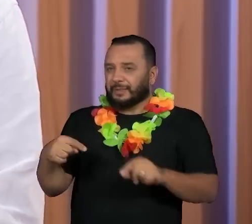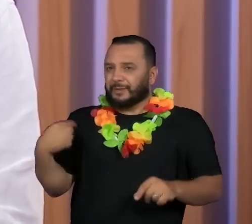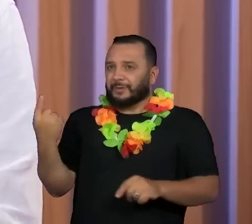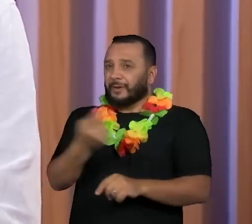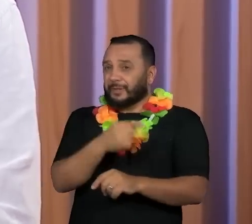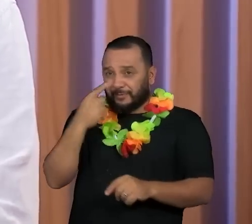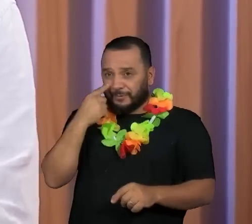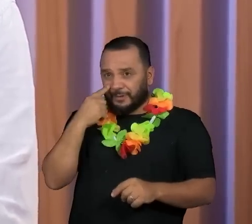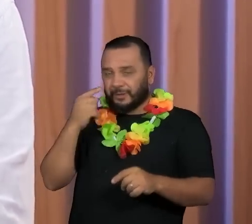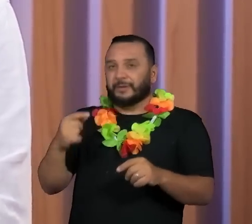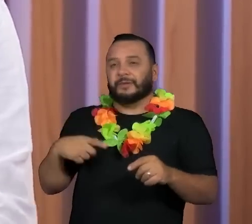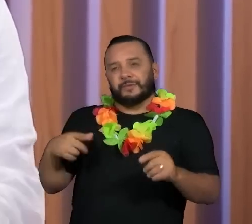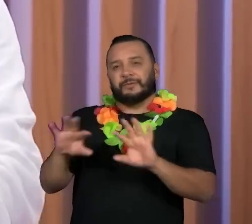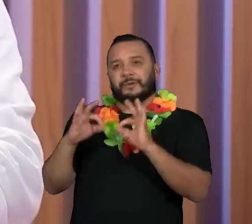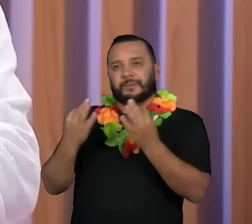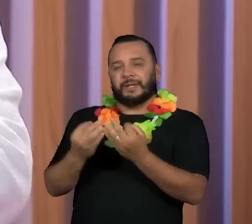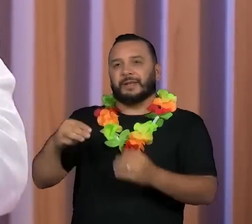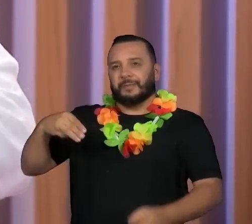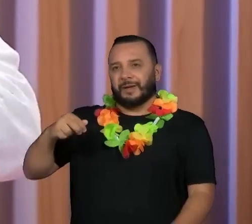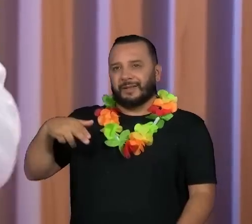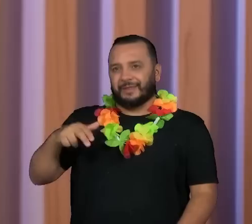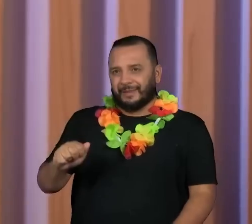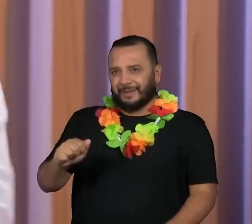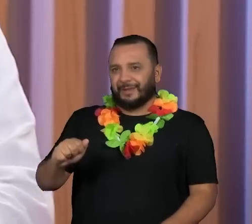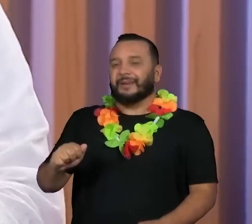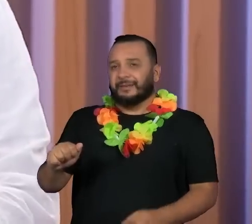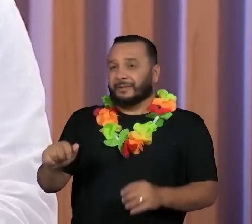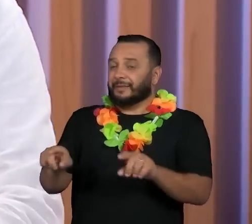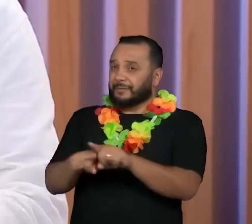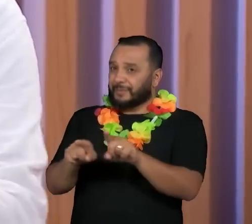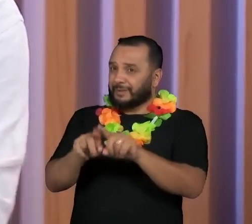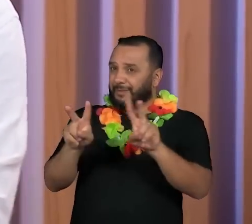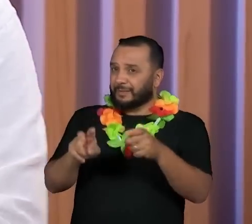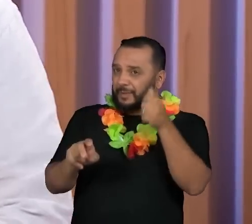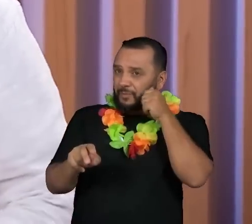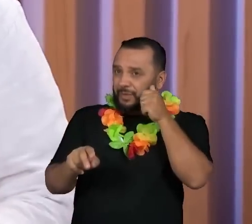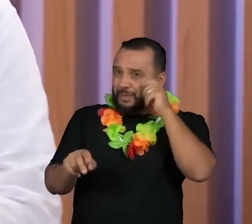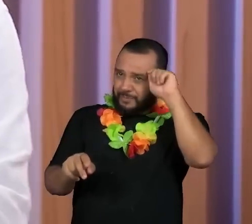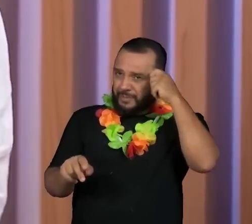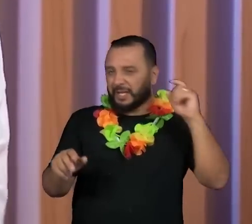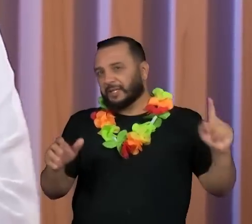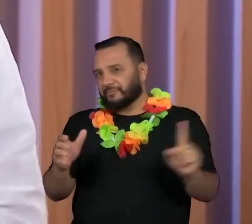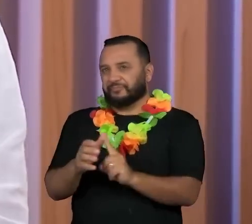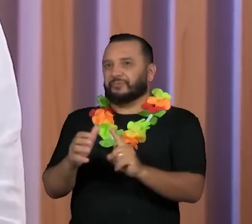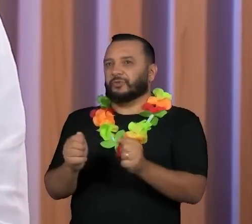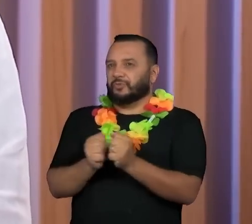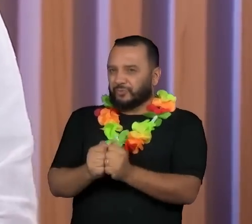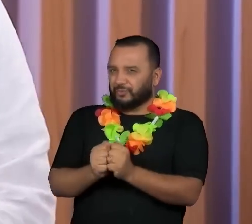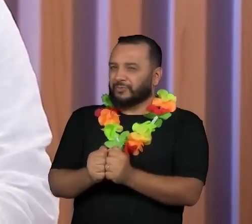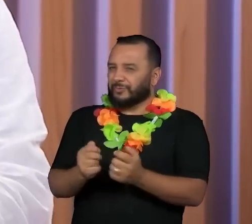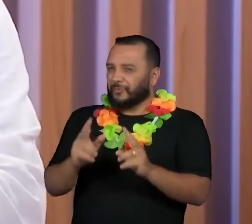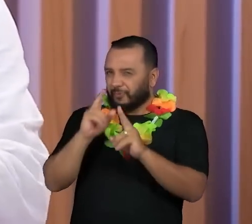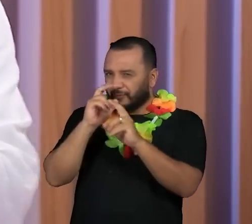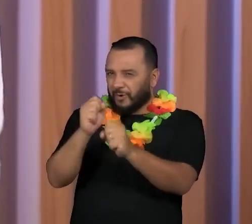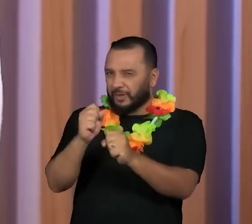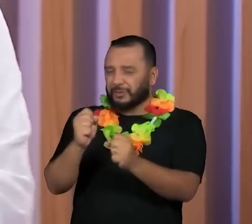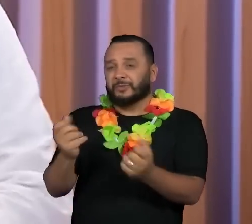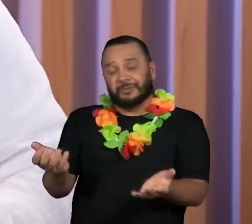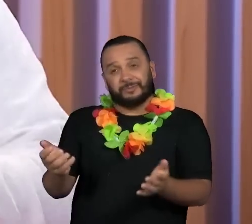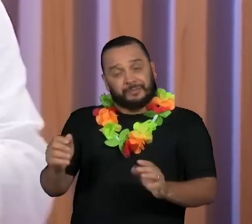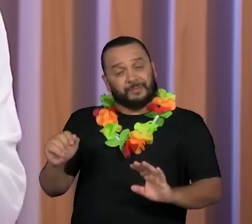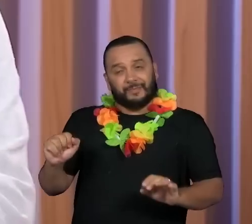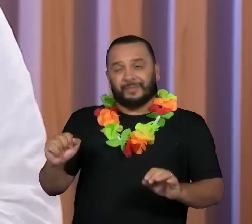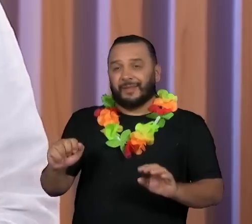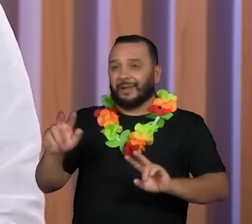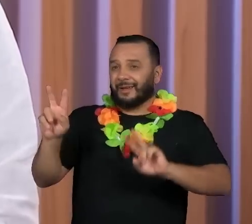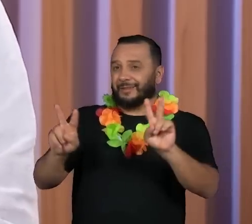né, da família do Naná Vasconcelos, essa questão das mulheres também, as mulheres pretas, isso está muito forte. Então, pro carnaval,